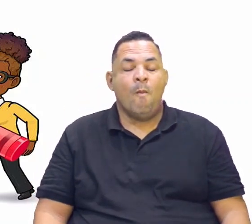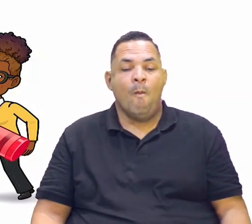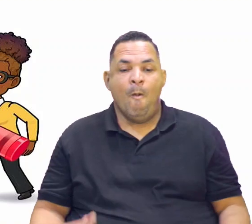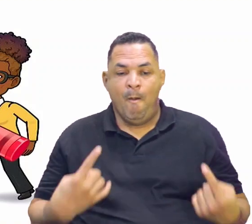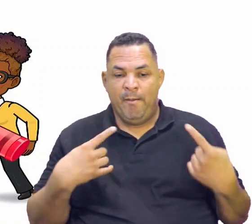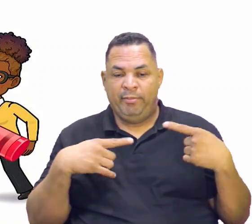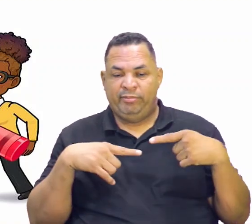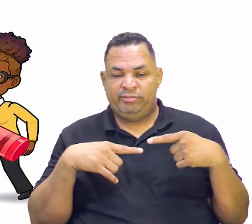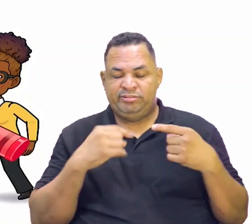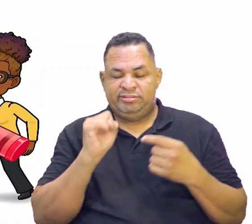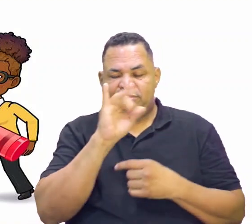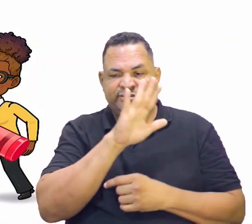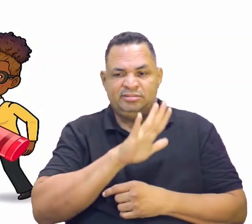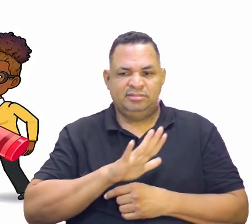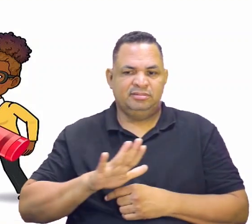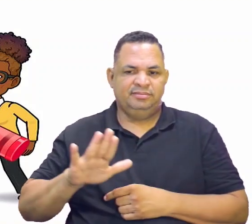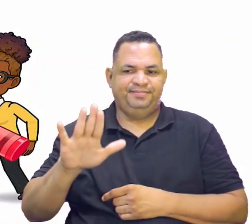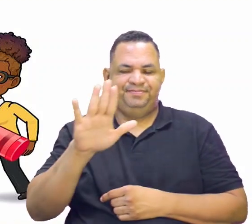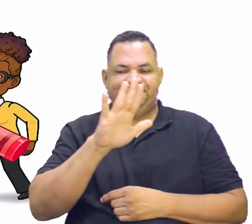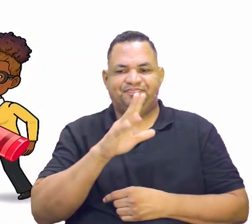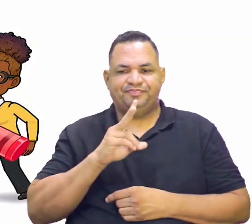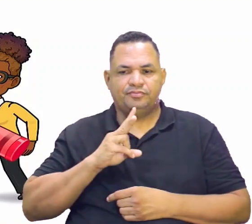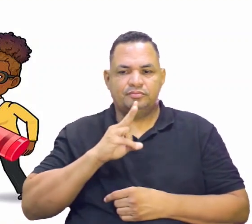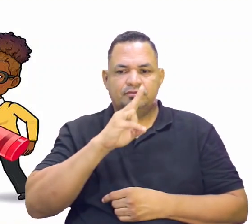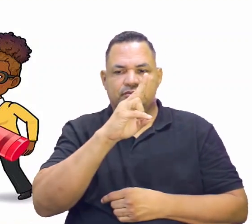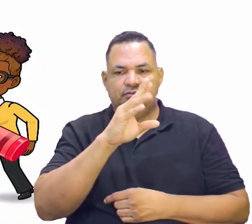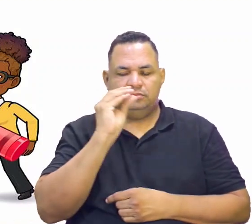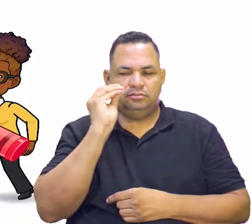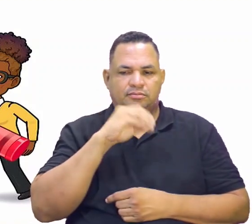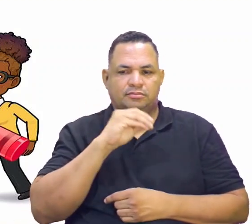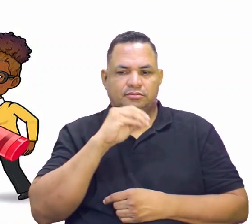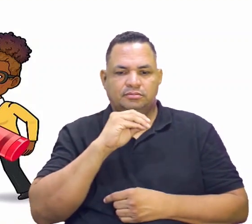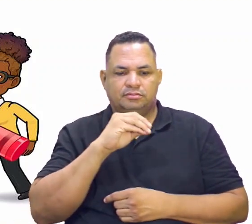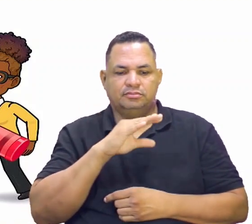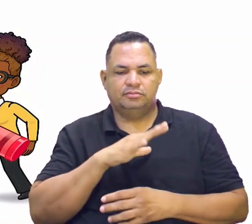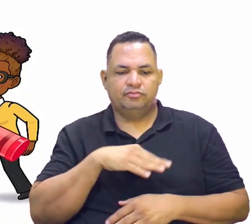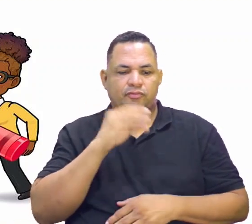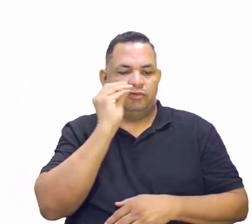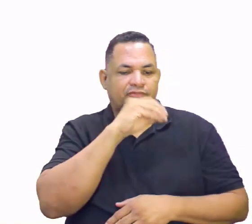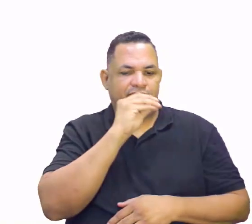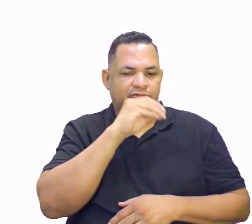contraste que dá nessa imagem, né? Da força e da fraqueza.